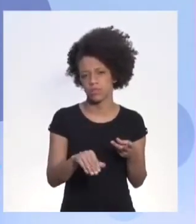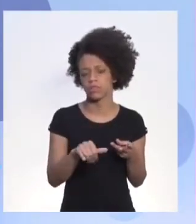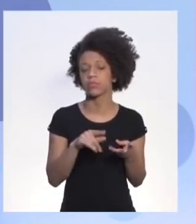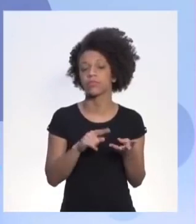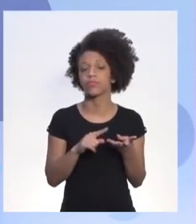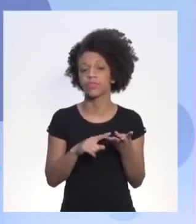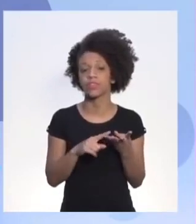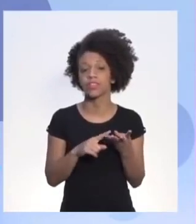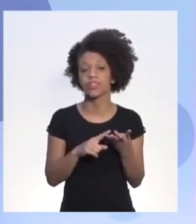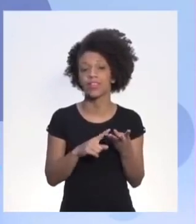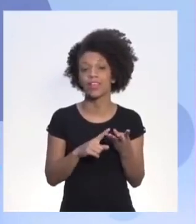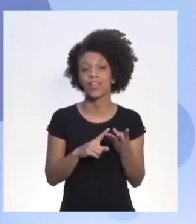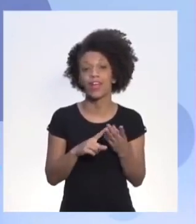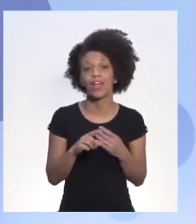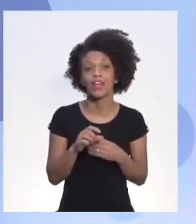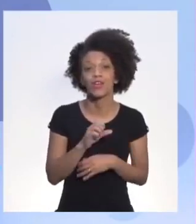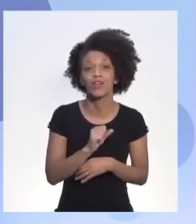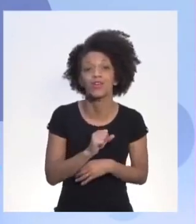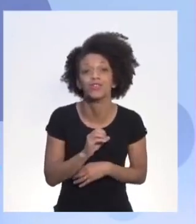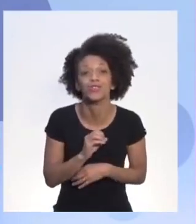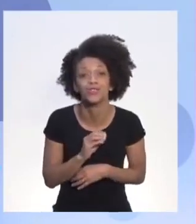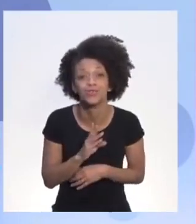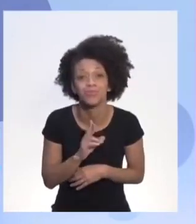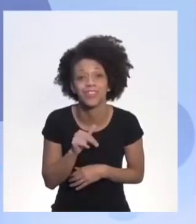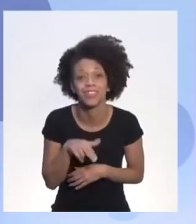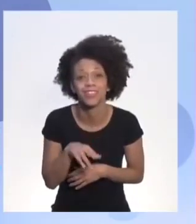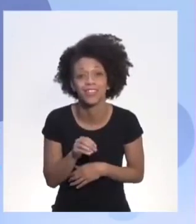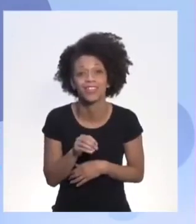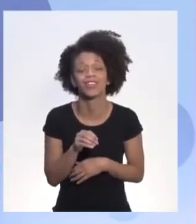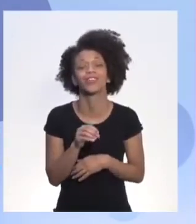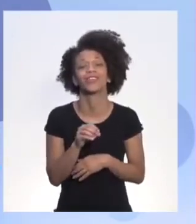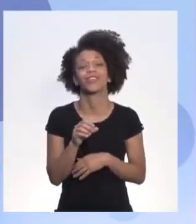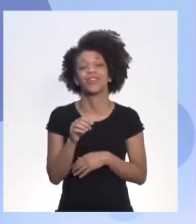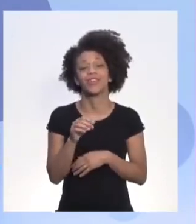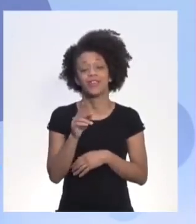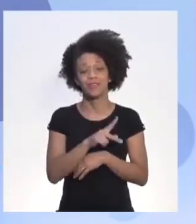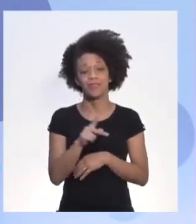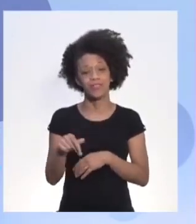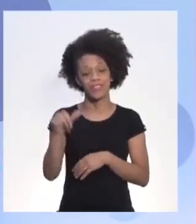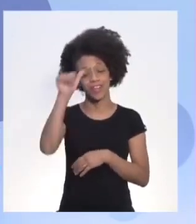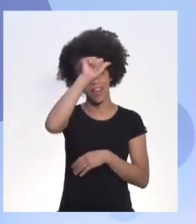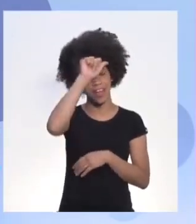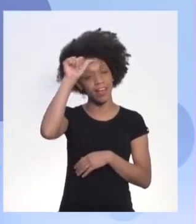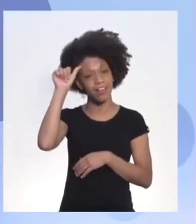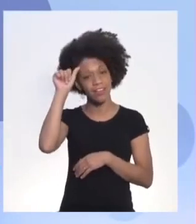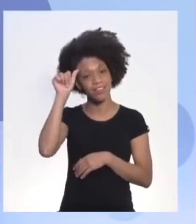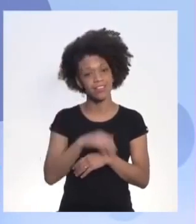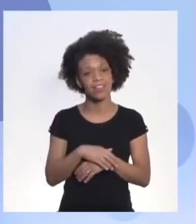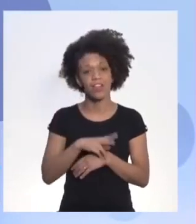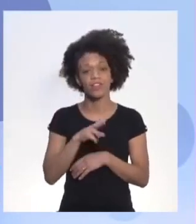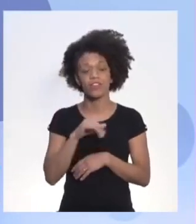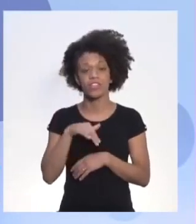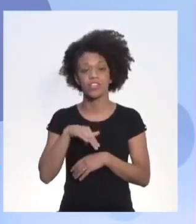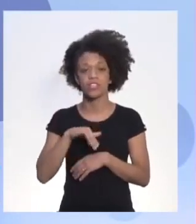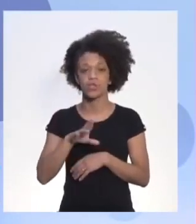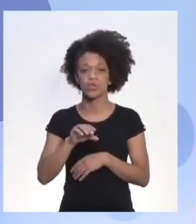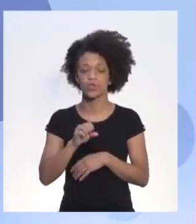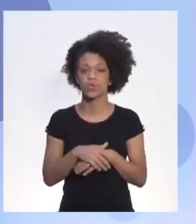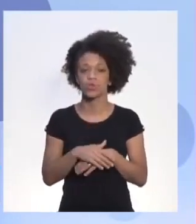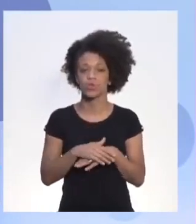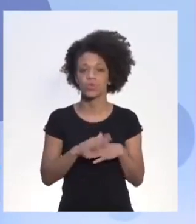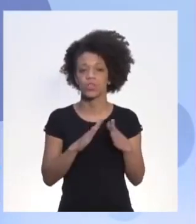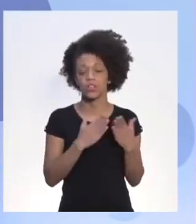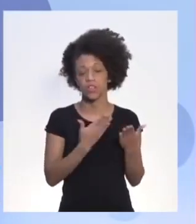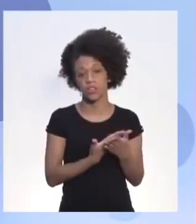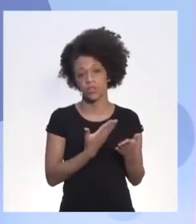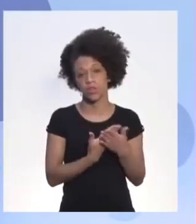da professora Alessandra, participando aqui com a gente, tá? E ele escreveu aqui, ó, professor, aqui é o Vinícius Chaves Carvalho, da Escola